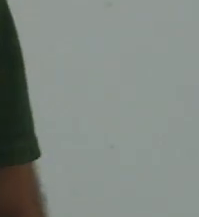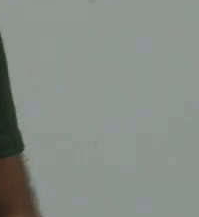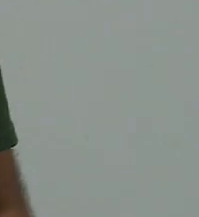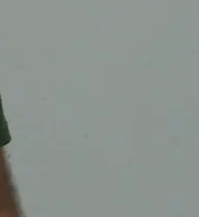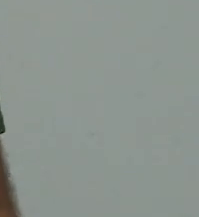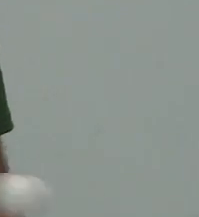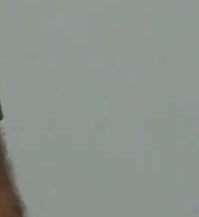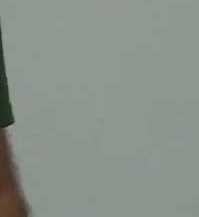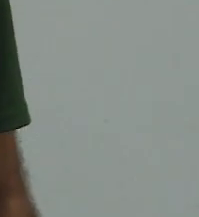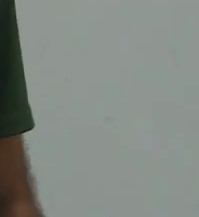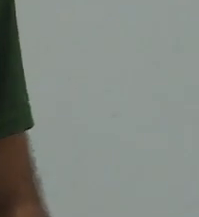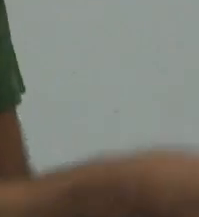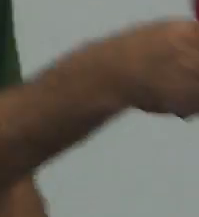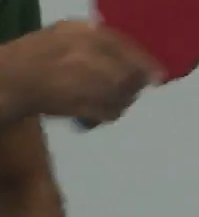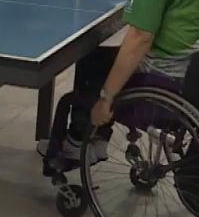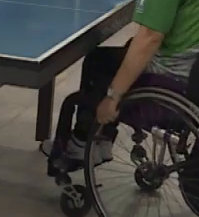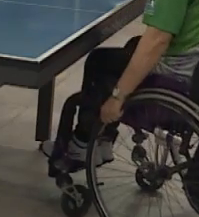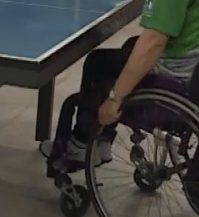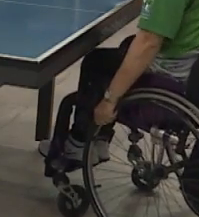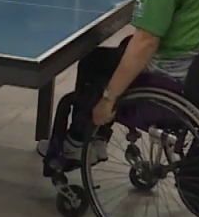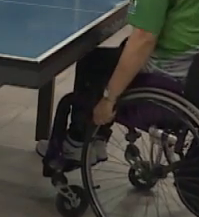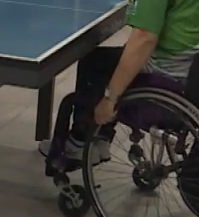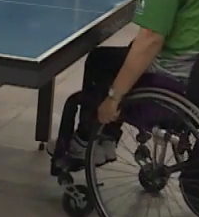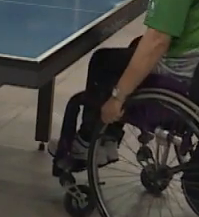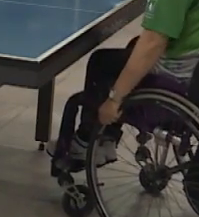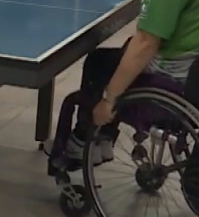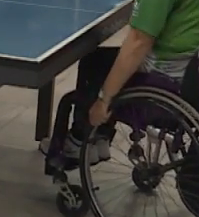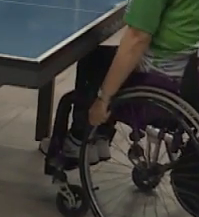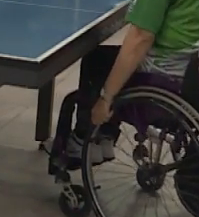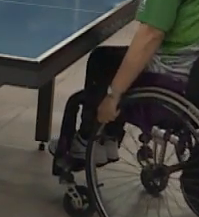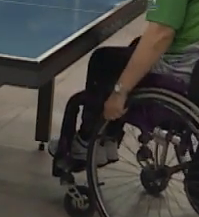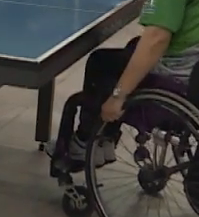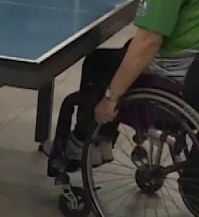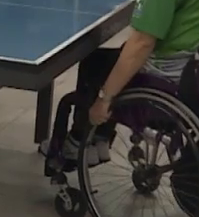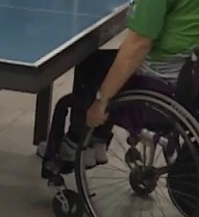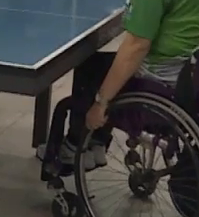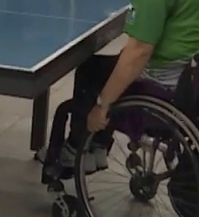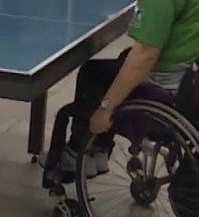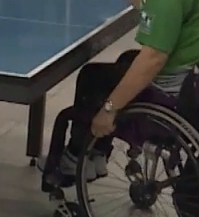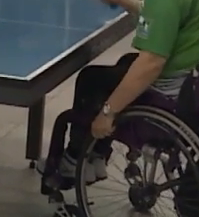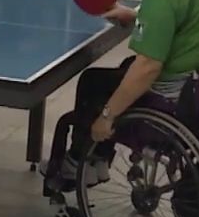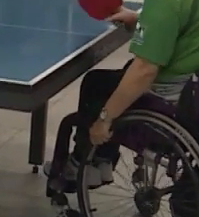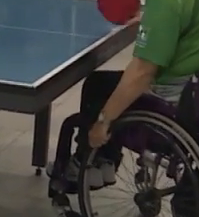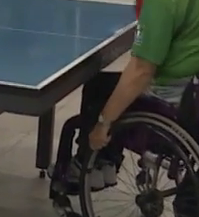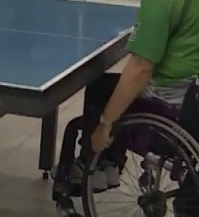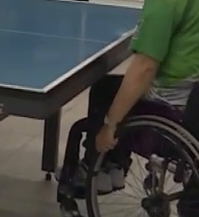Um homem e uma mulher cadeirante jogam tênis de mesa em uma sala com troféus em vitrine.